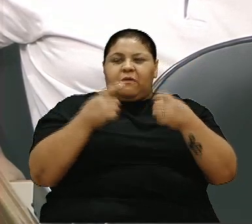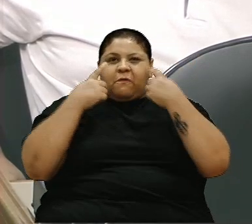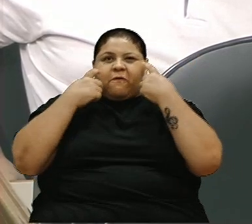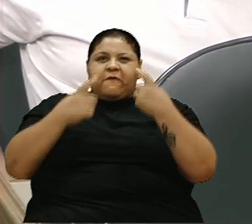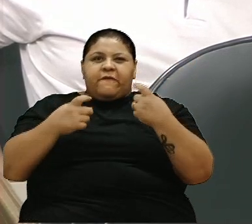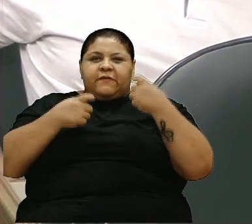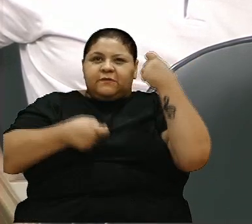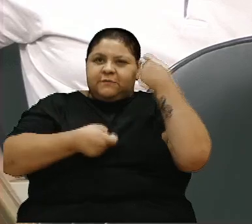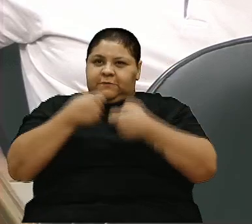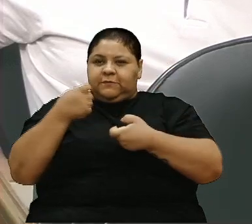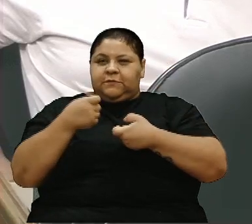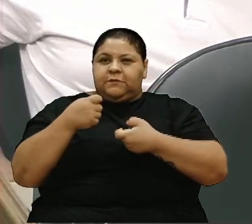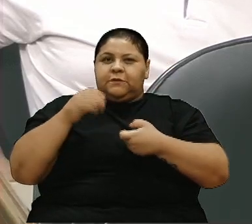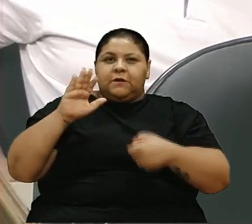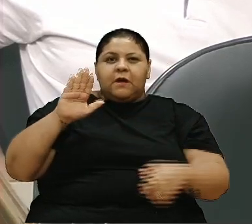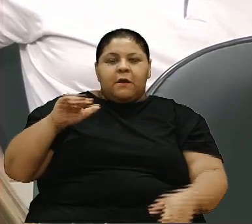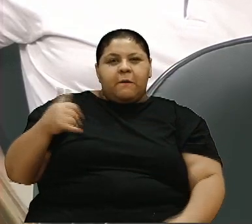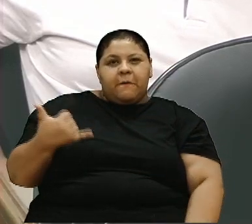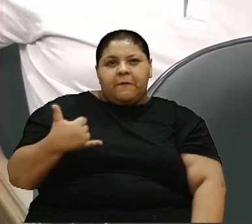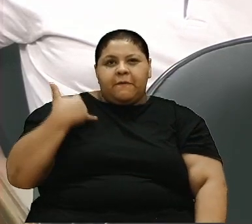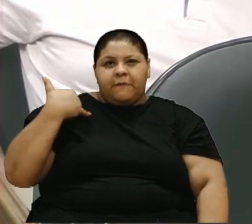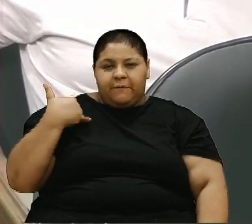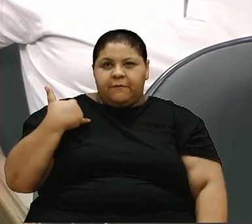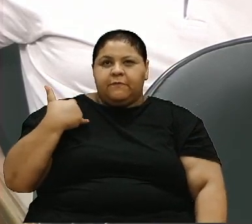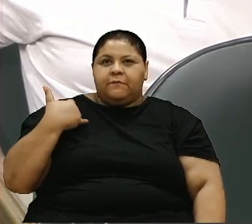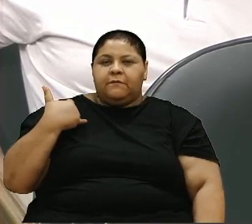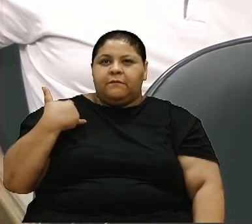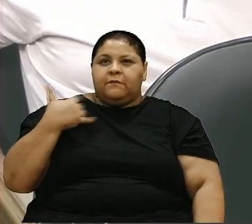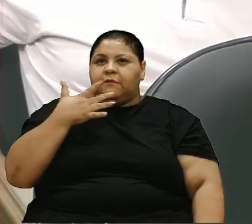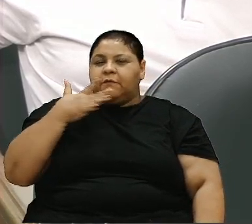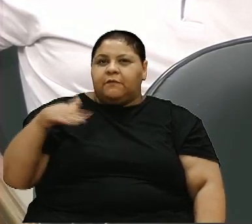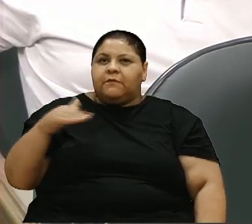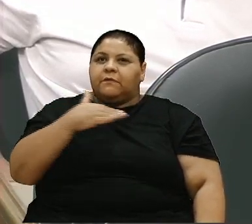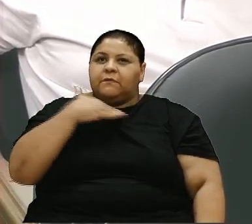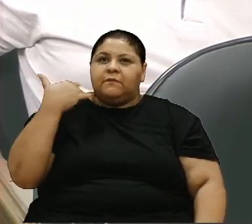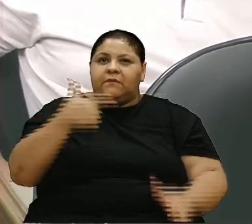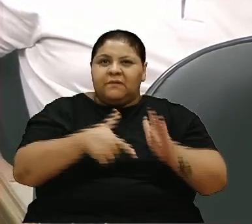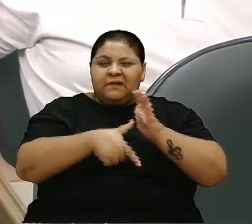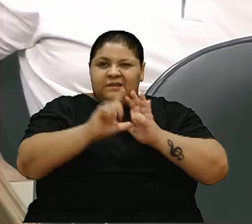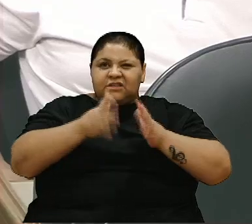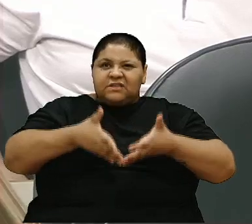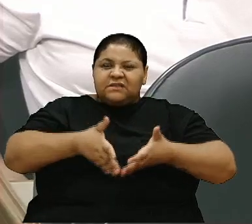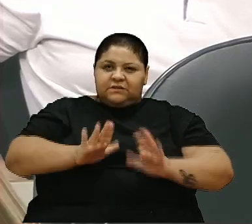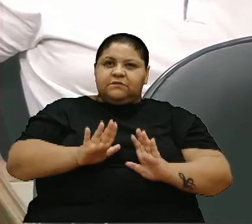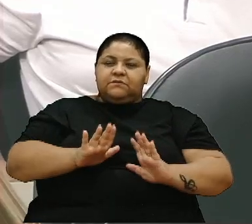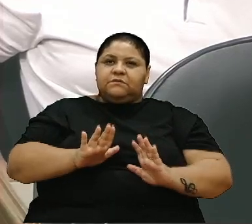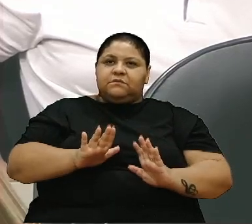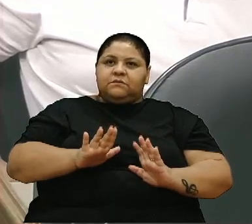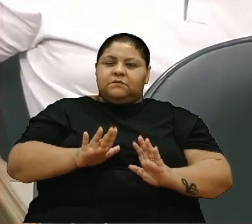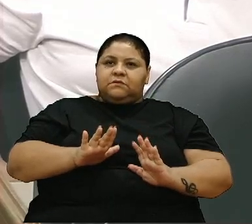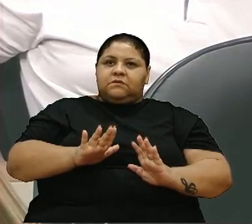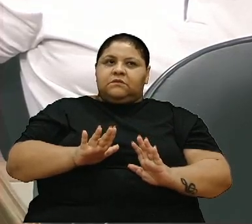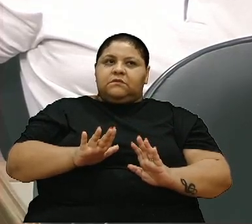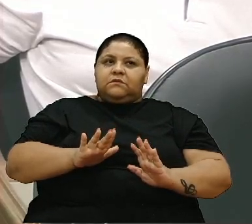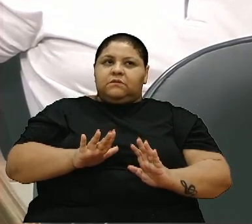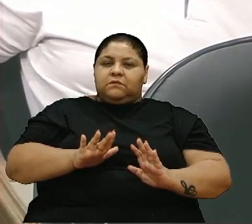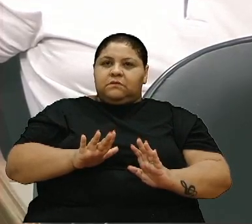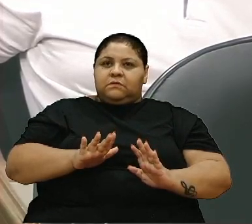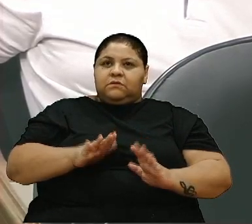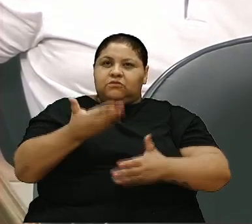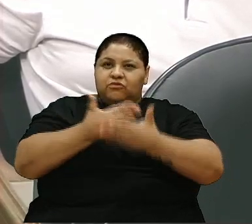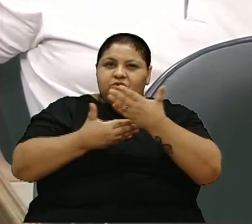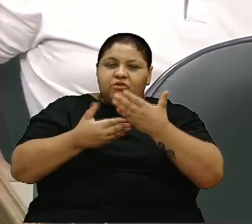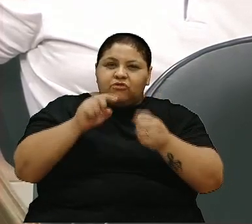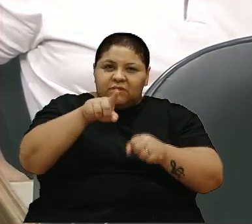a menores de idade para que essas crianças sejam mortas antes de virem à vida, tu está querendo privar